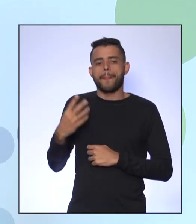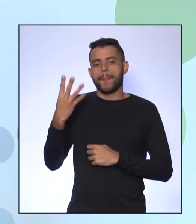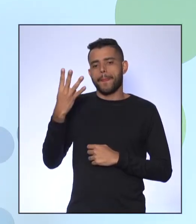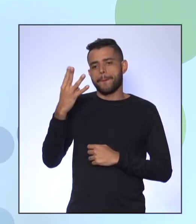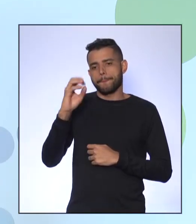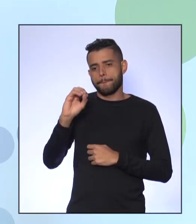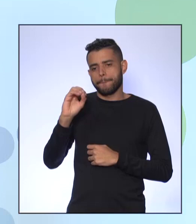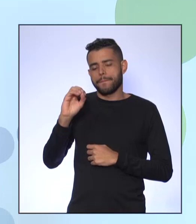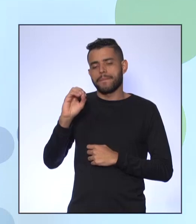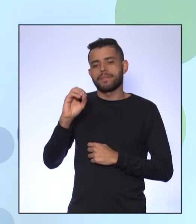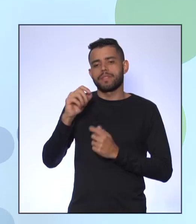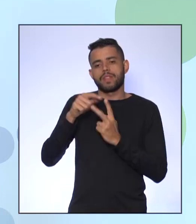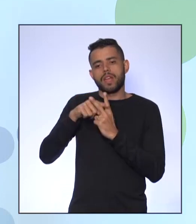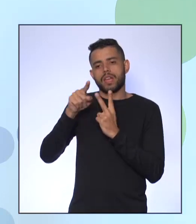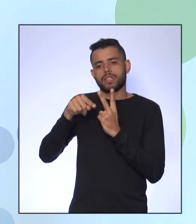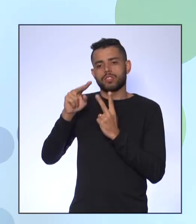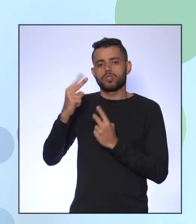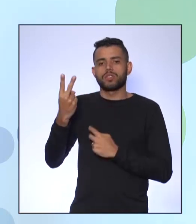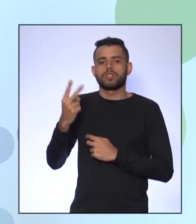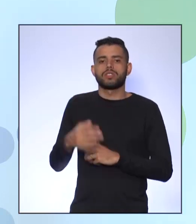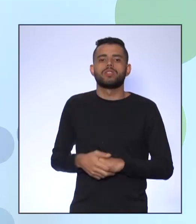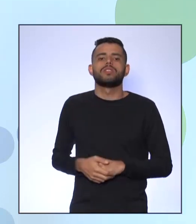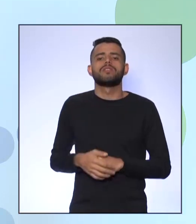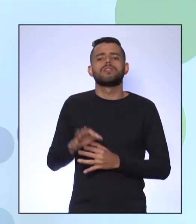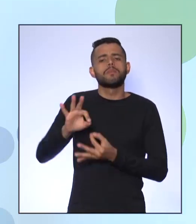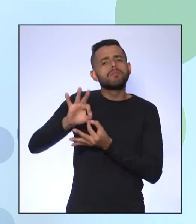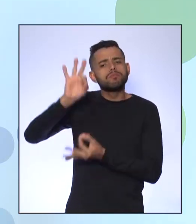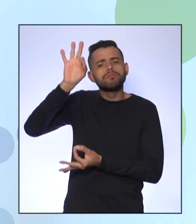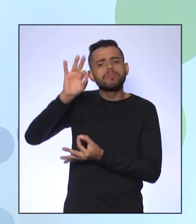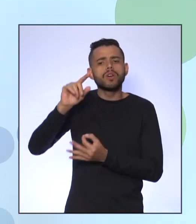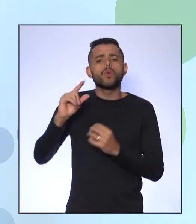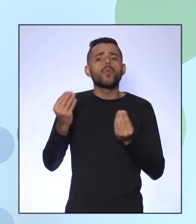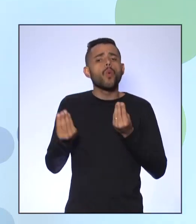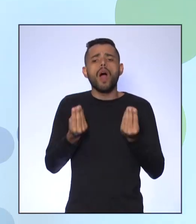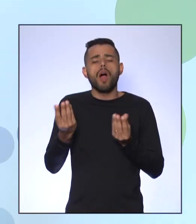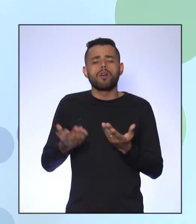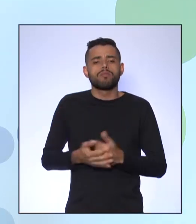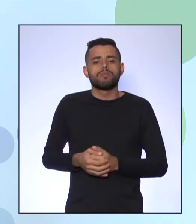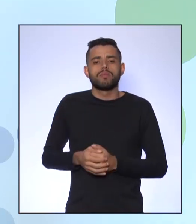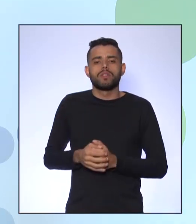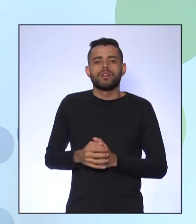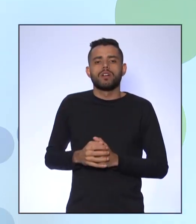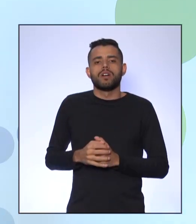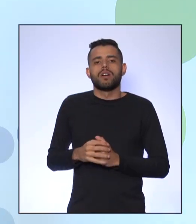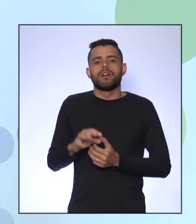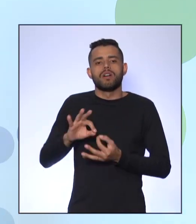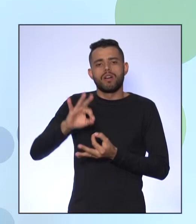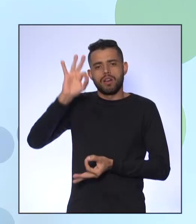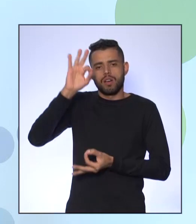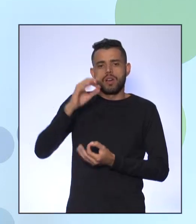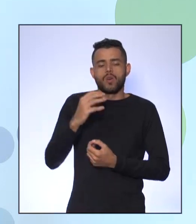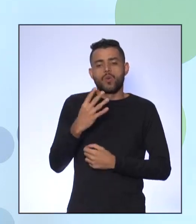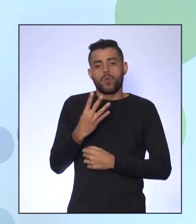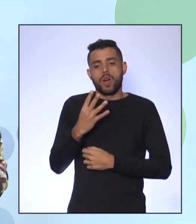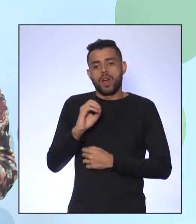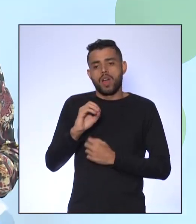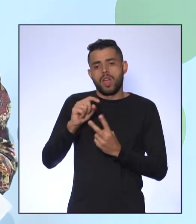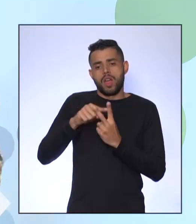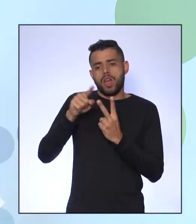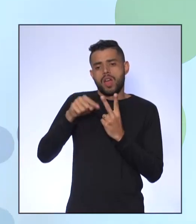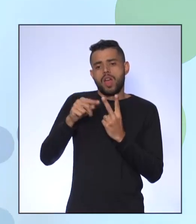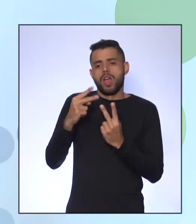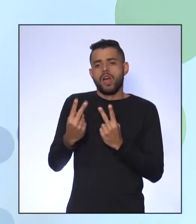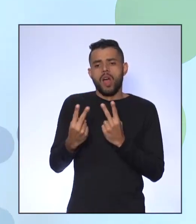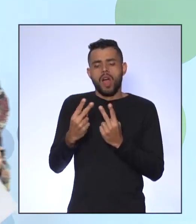2. Então, qual é a medida dessa altura? 40 raiz de 2 metros.